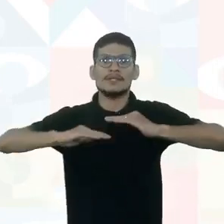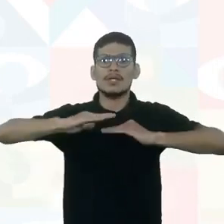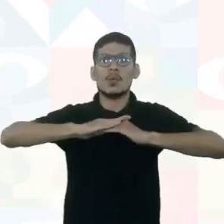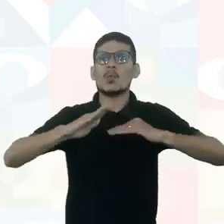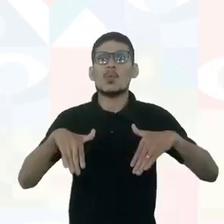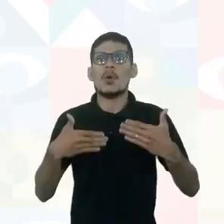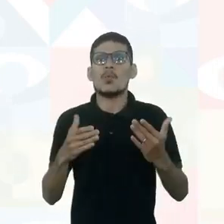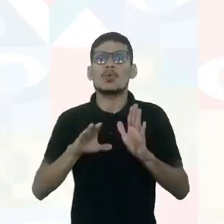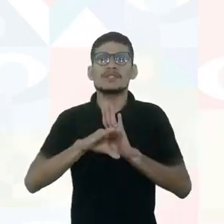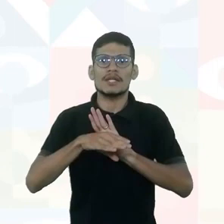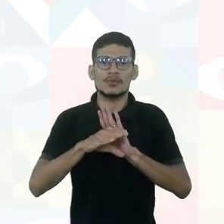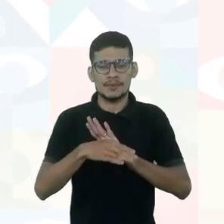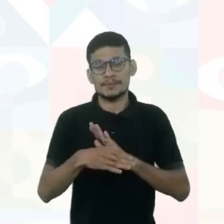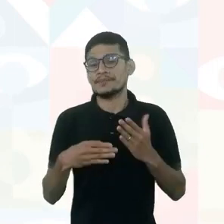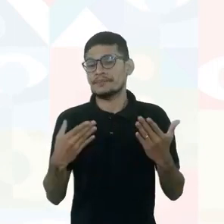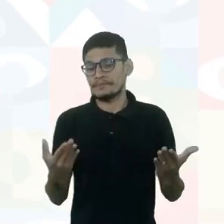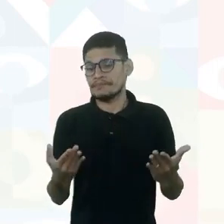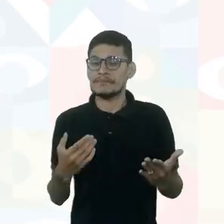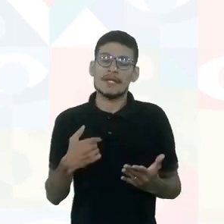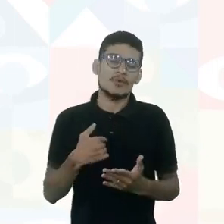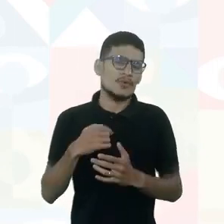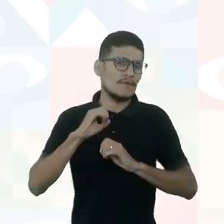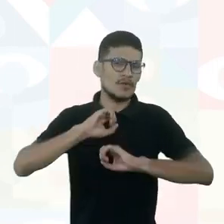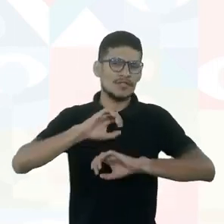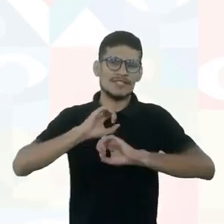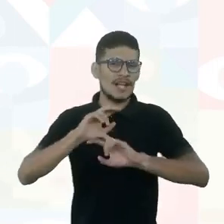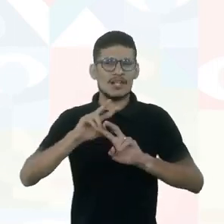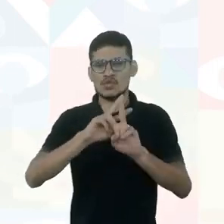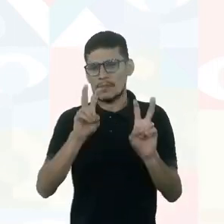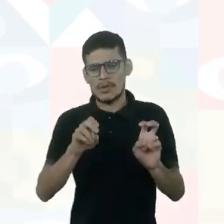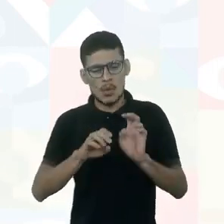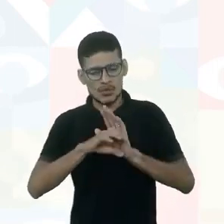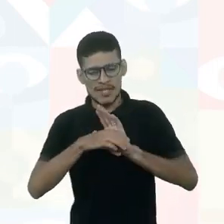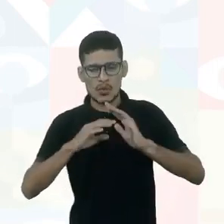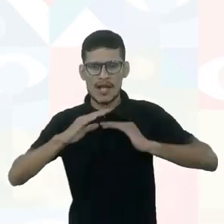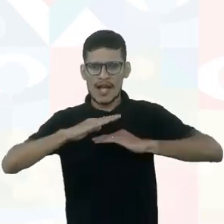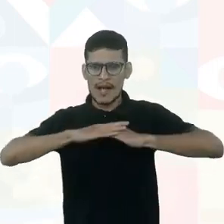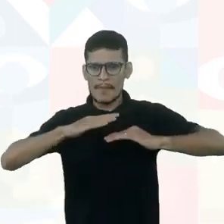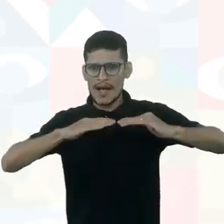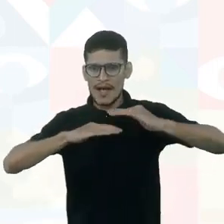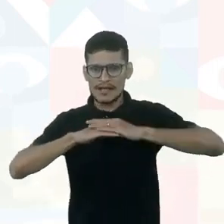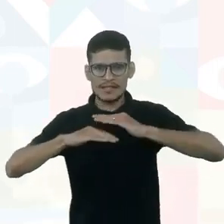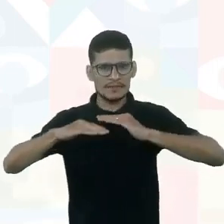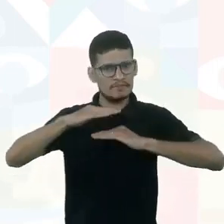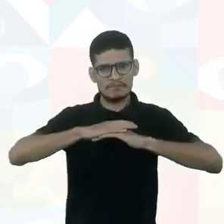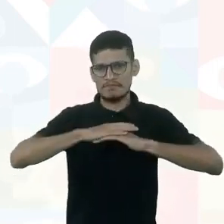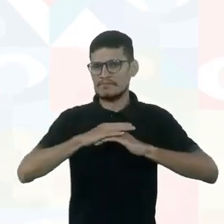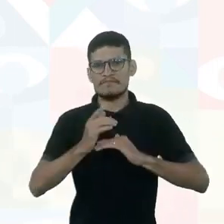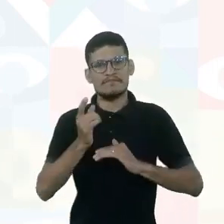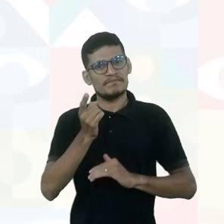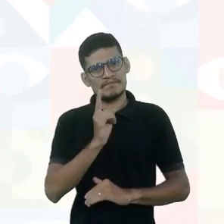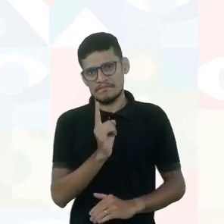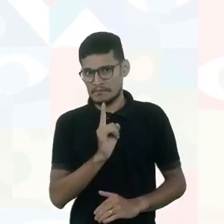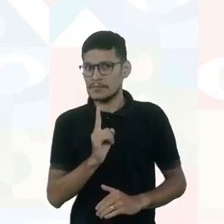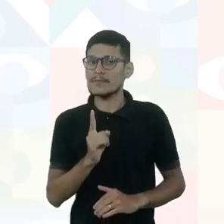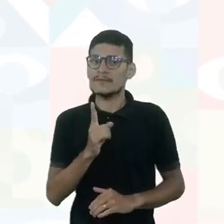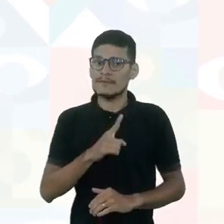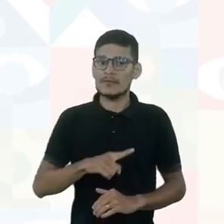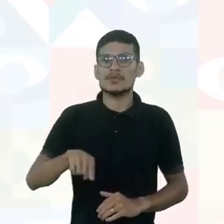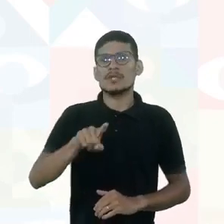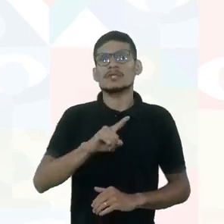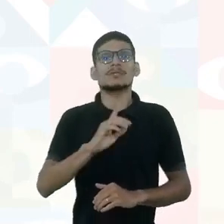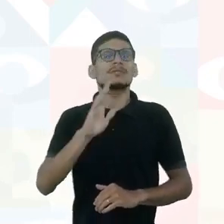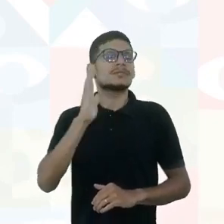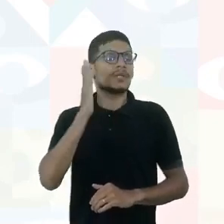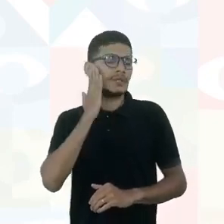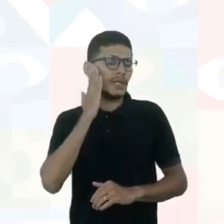camadas. O bom é que eu não vou ensinar sobre o conceito de camadas para o GIMP. Vocês vão compreender